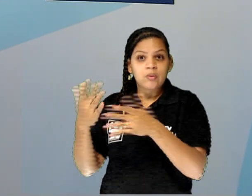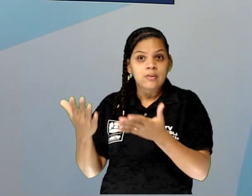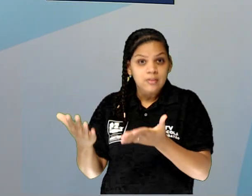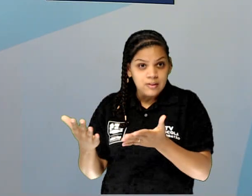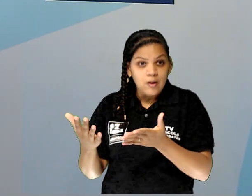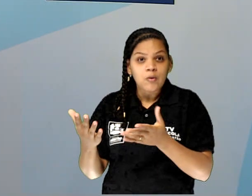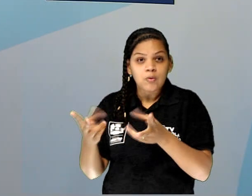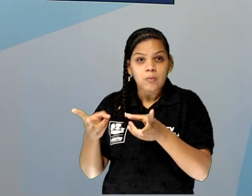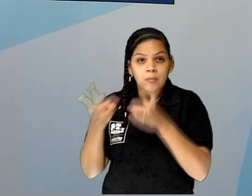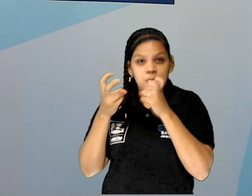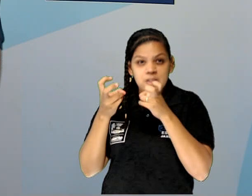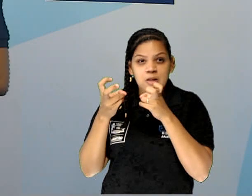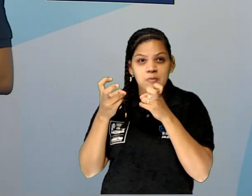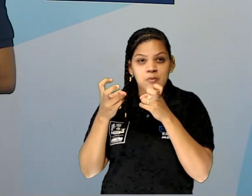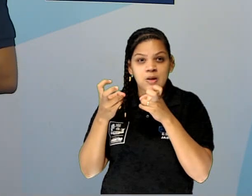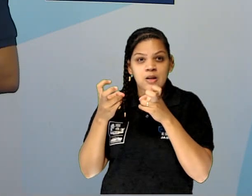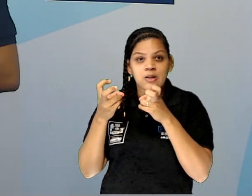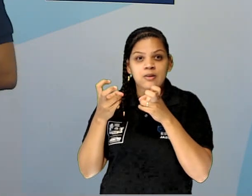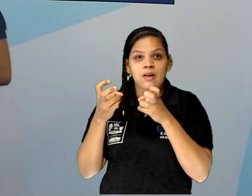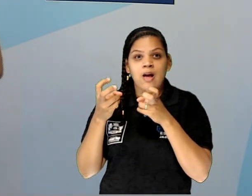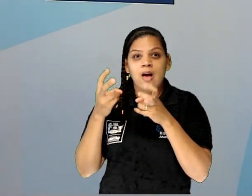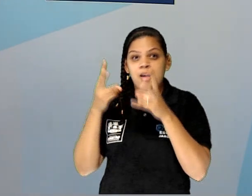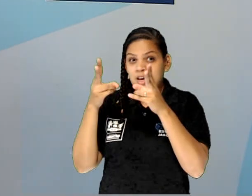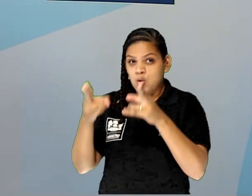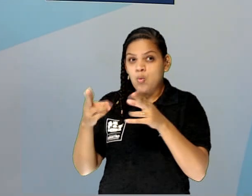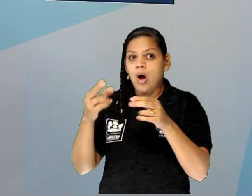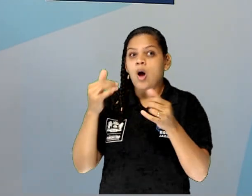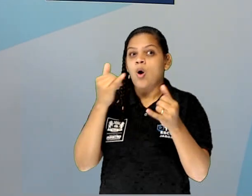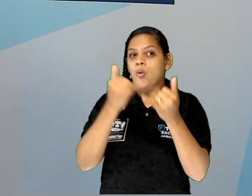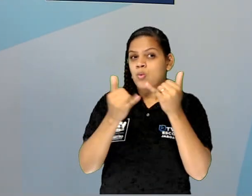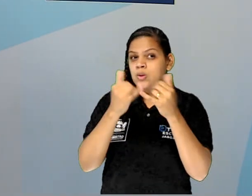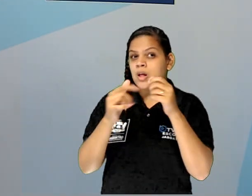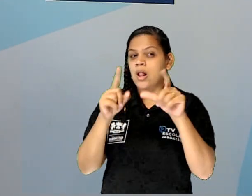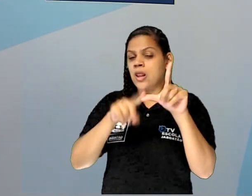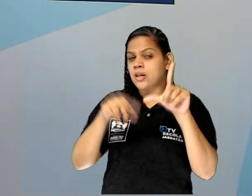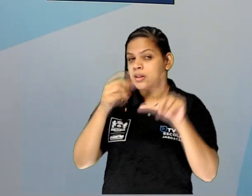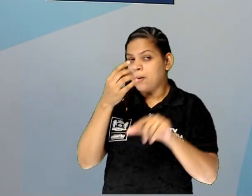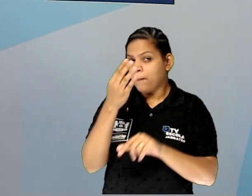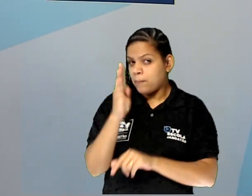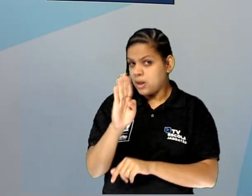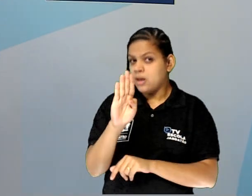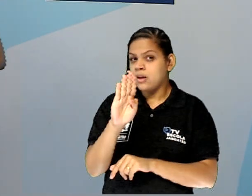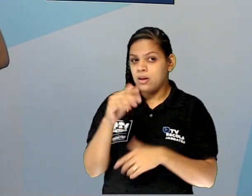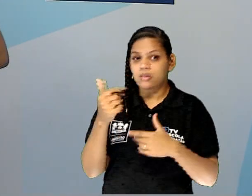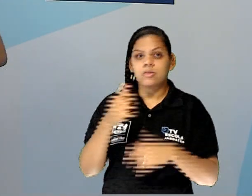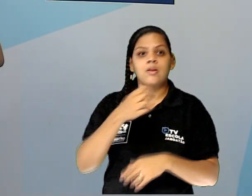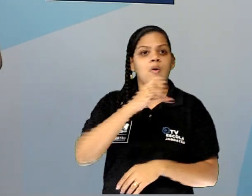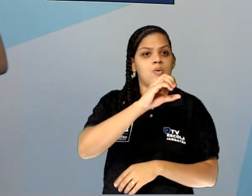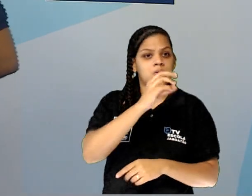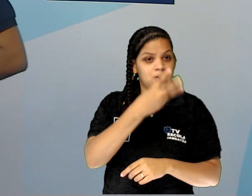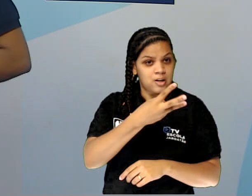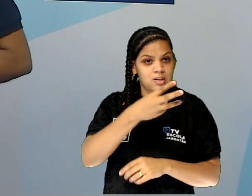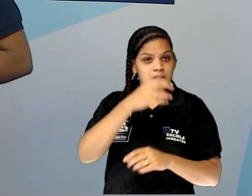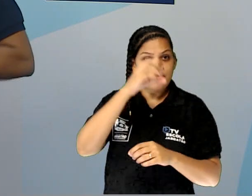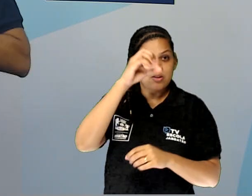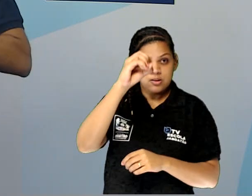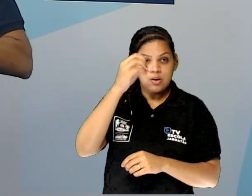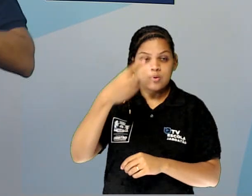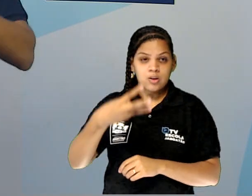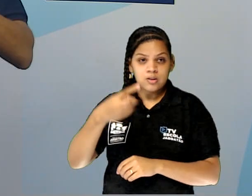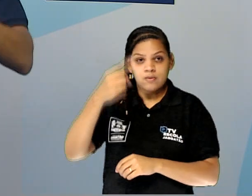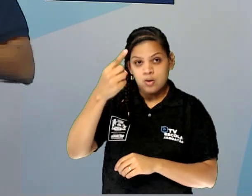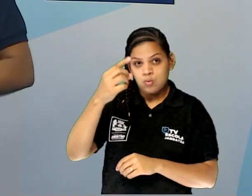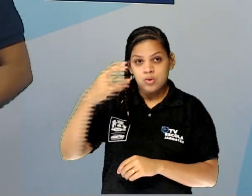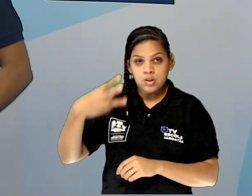lá em cima, lá na letra B. Olha, base 3 elevado a 0, elevado a 1, elevado a 2. Então, o próximo é